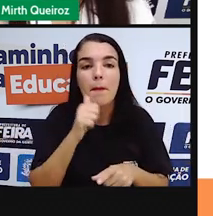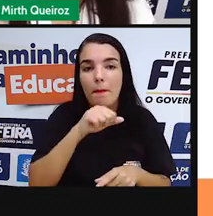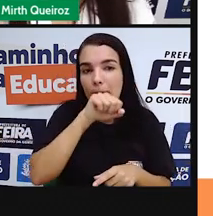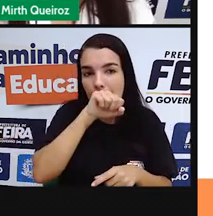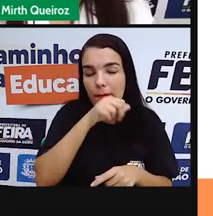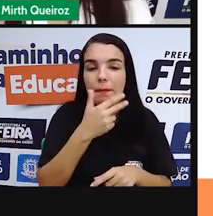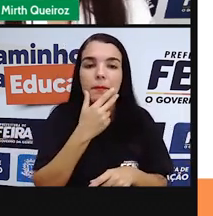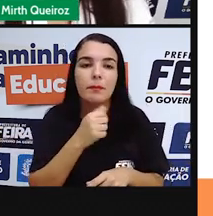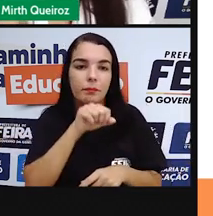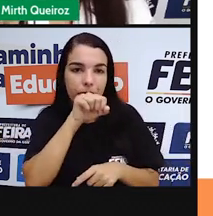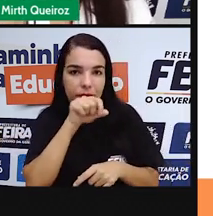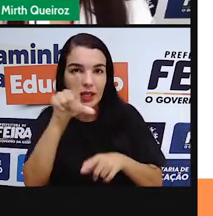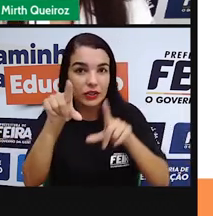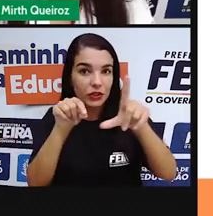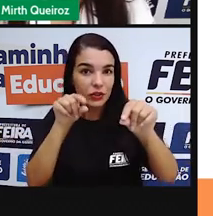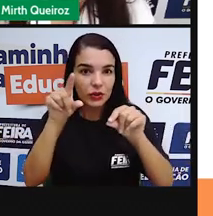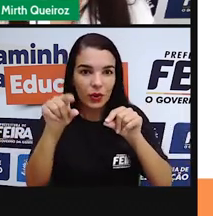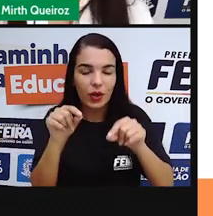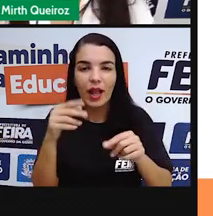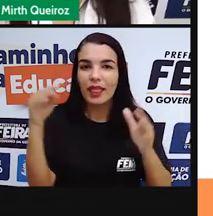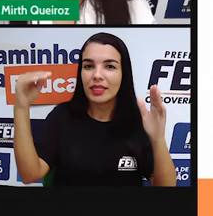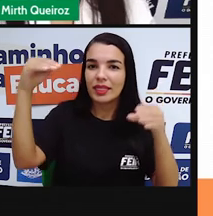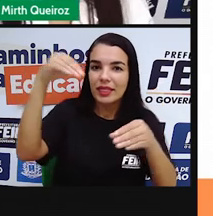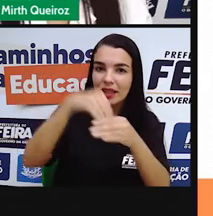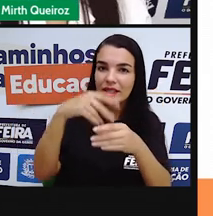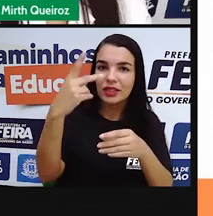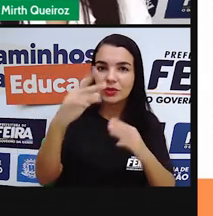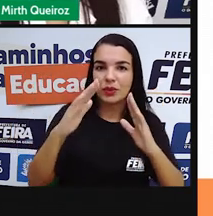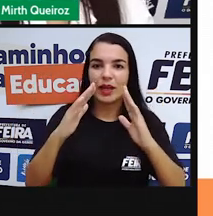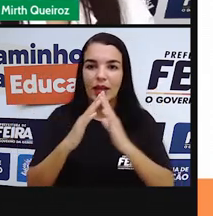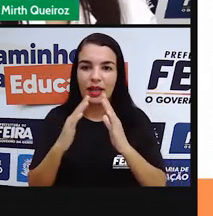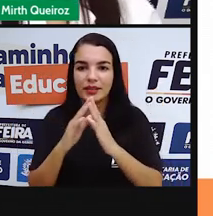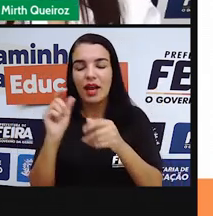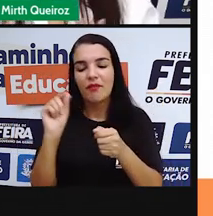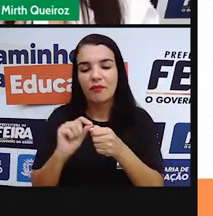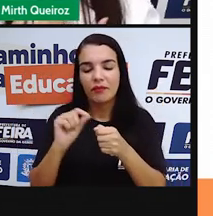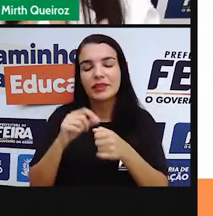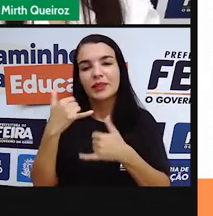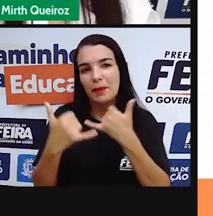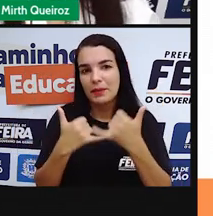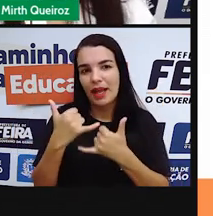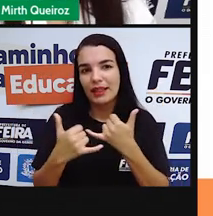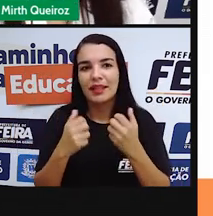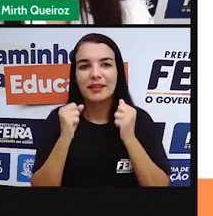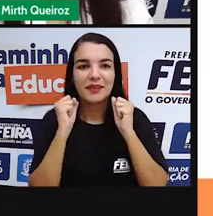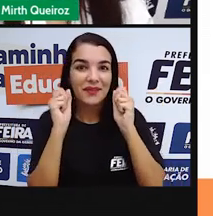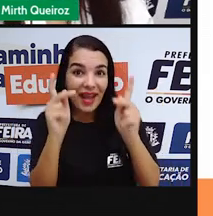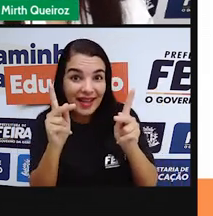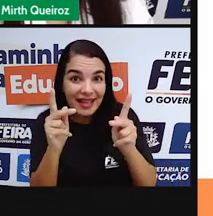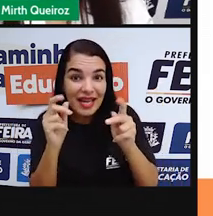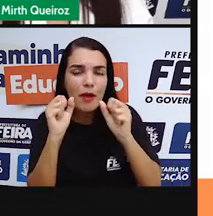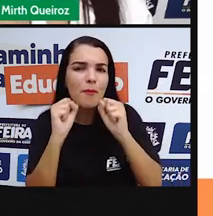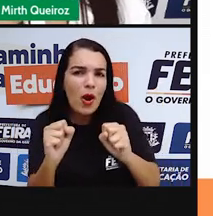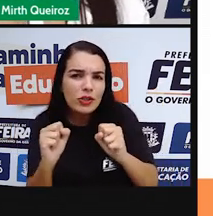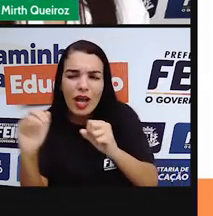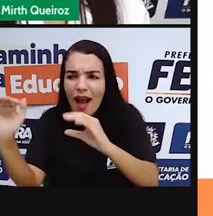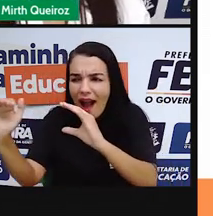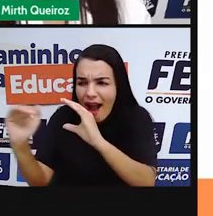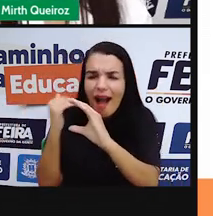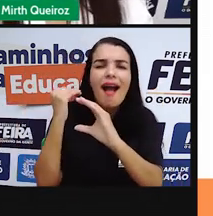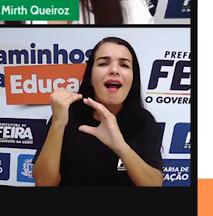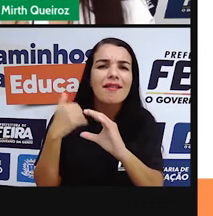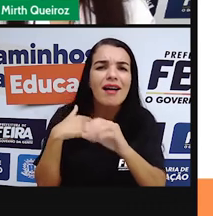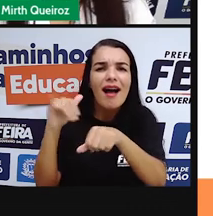Escolha aí algumas pessoas dentro da sua casa e realize essas brincadeiras e conte pra gente como é que foi a sua experiência. Se